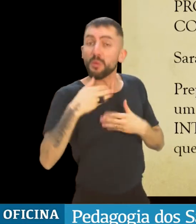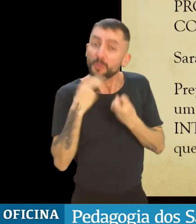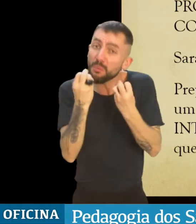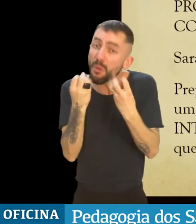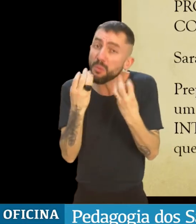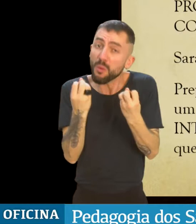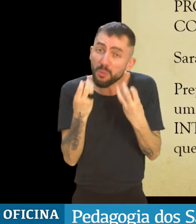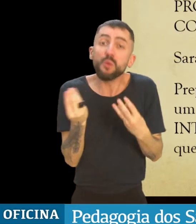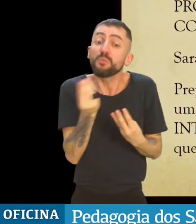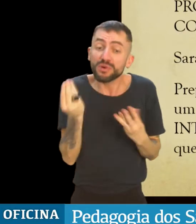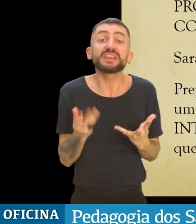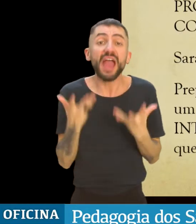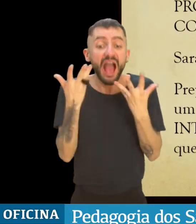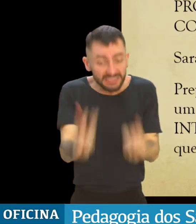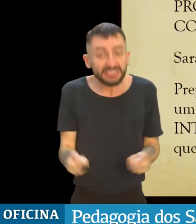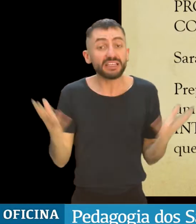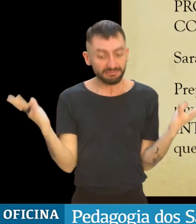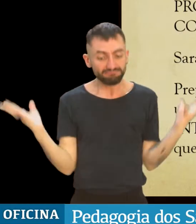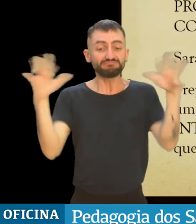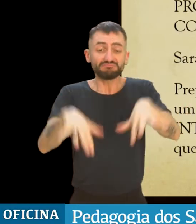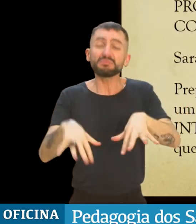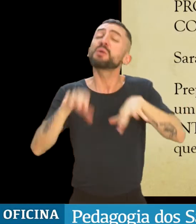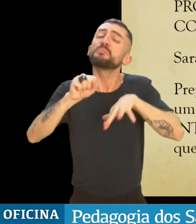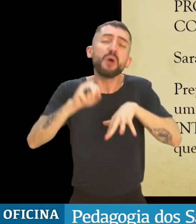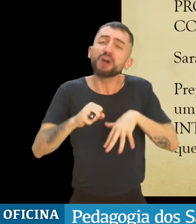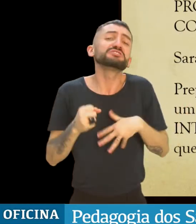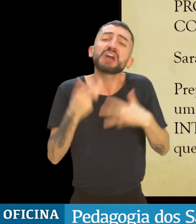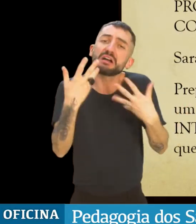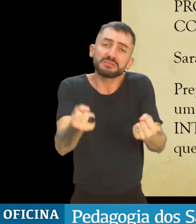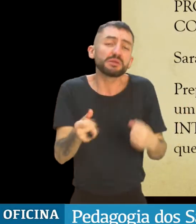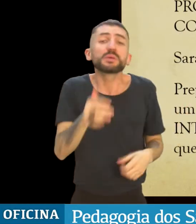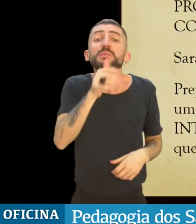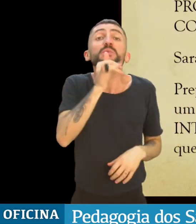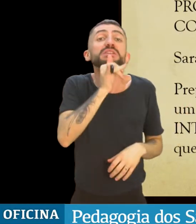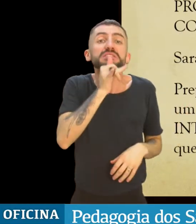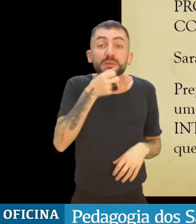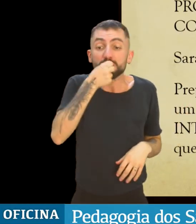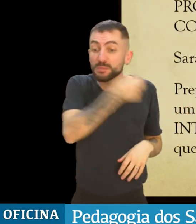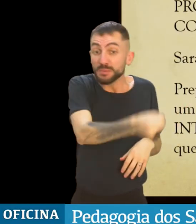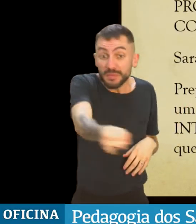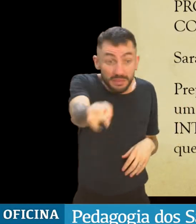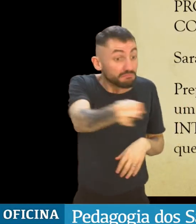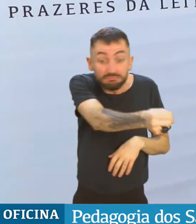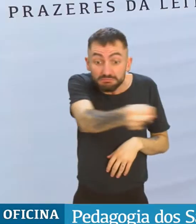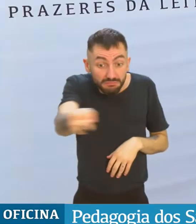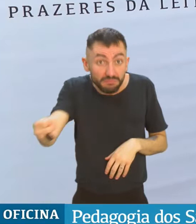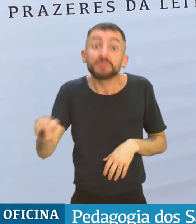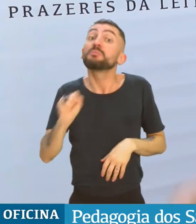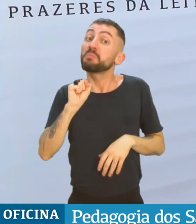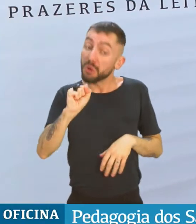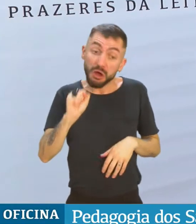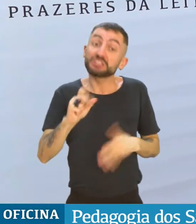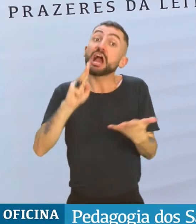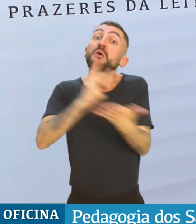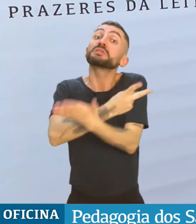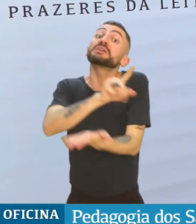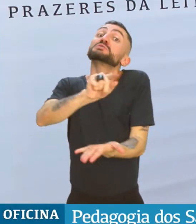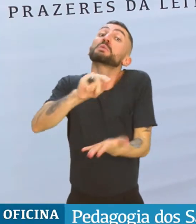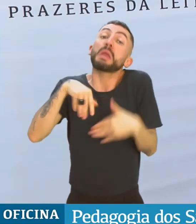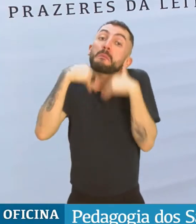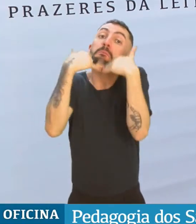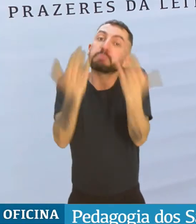está abrindo para o público. E qualquer coisa pode acontecer quando você abre o microfone para o público. Esteja preparado para isso,